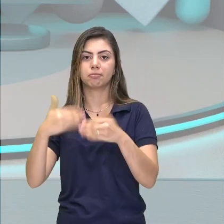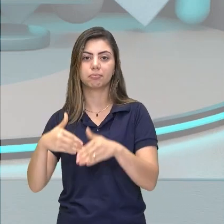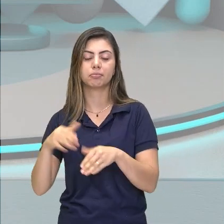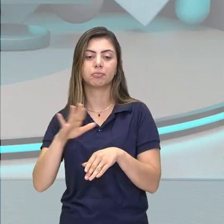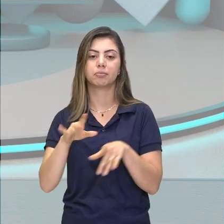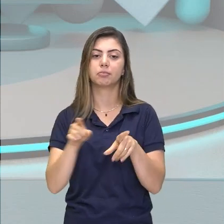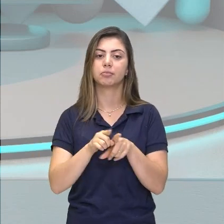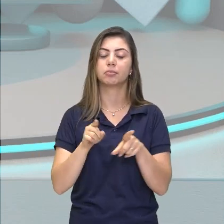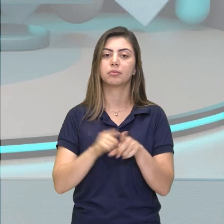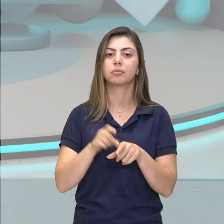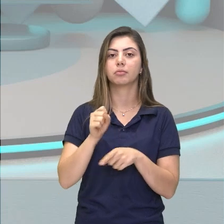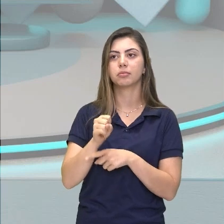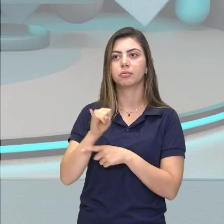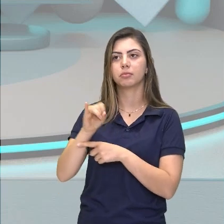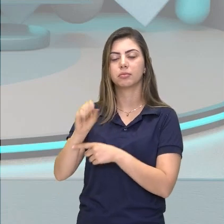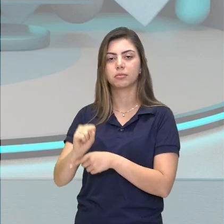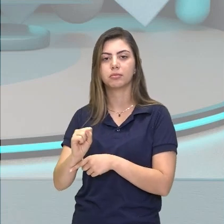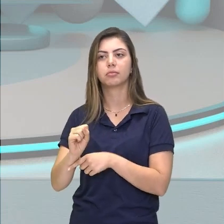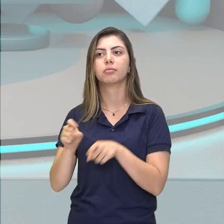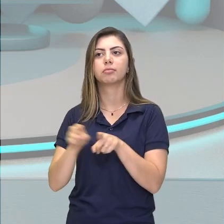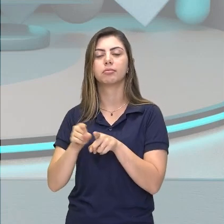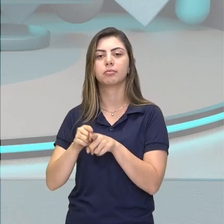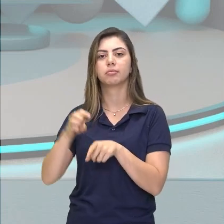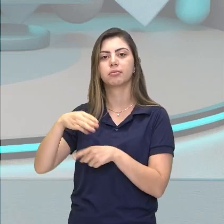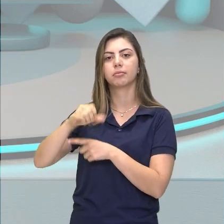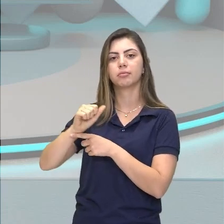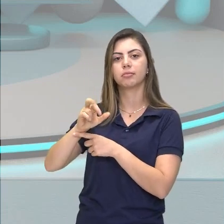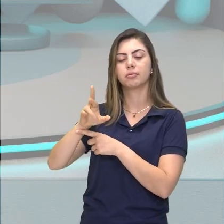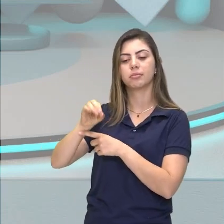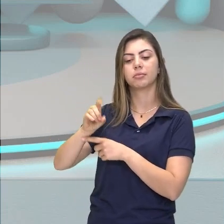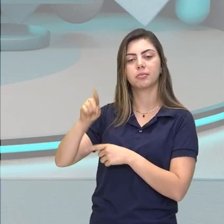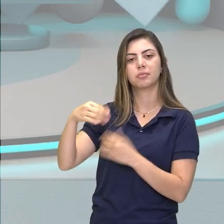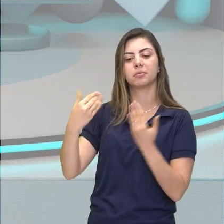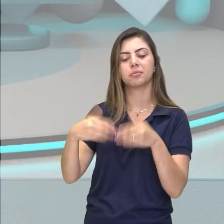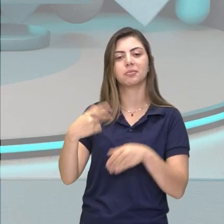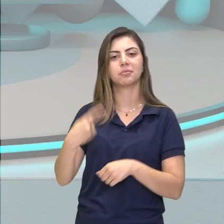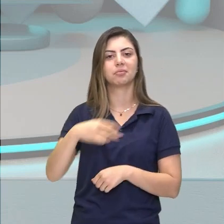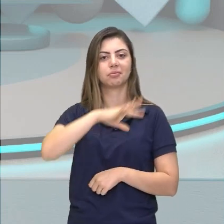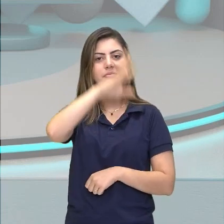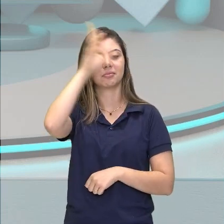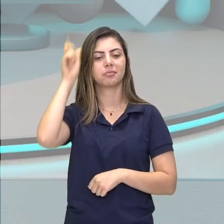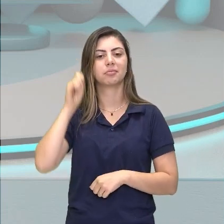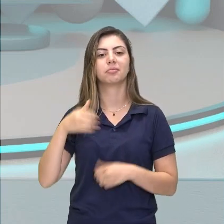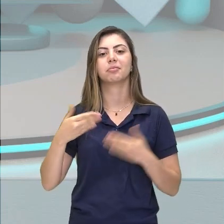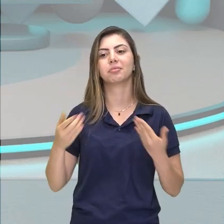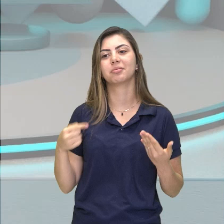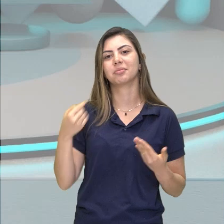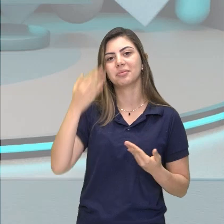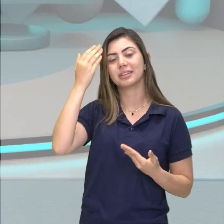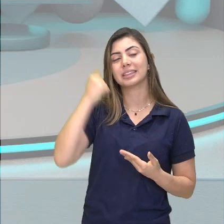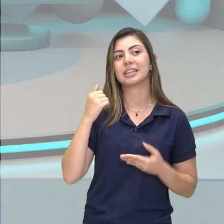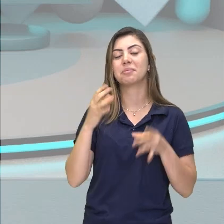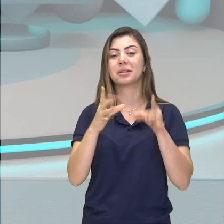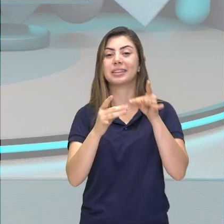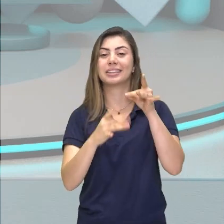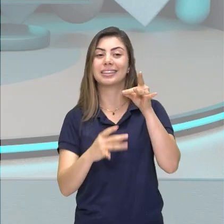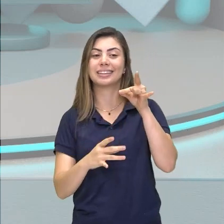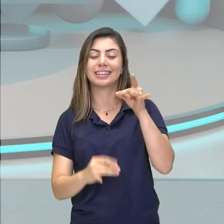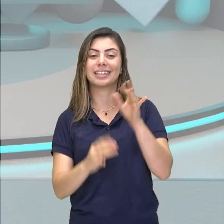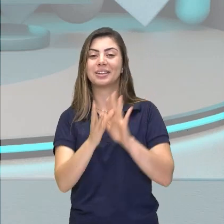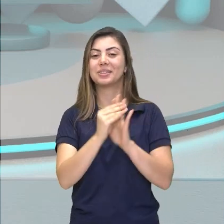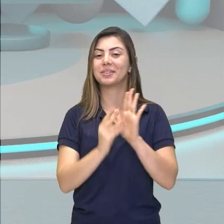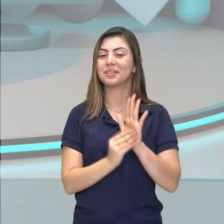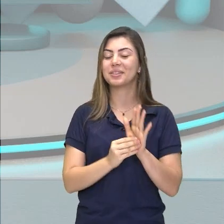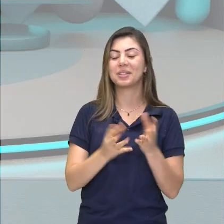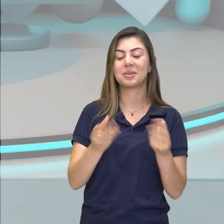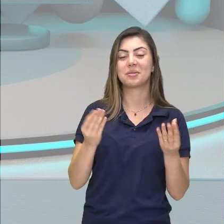como para o CIS e para o Macro, que são vestibulares aqui do Amazonas, tá bom? Eu sei que foi muita informação, gente, são